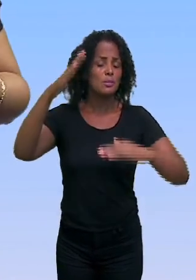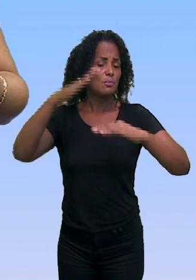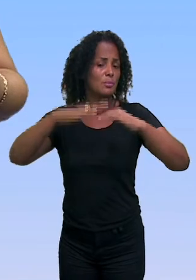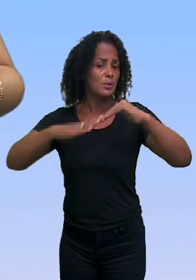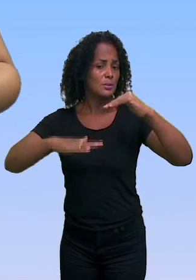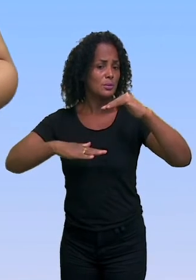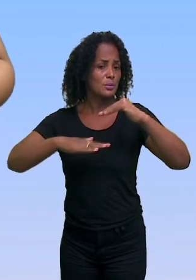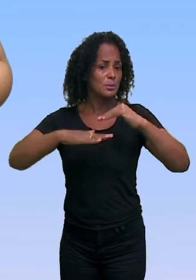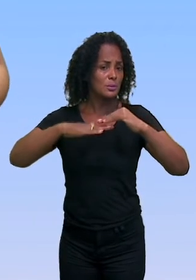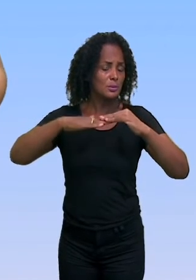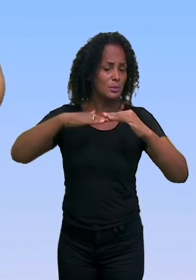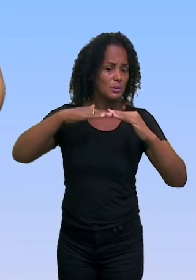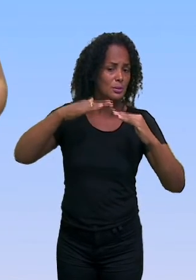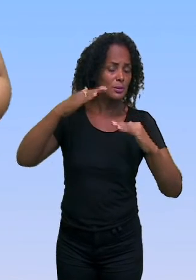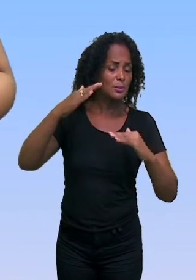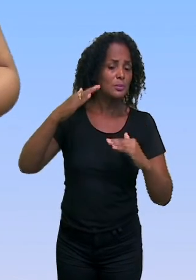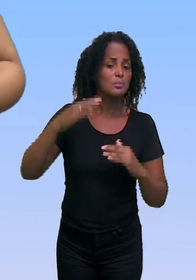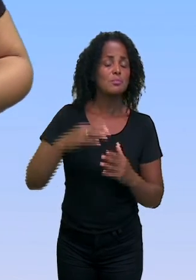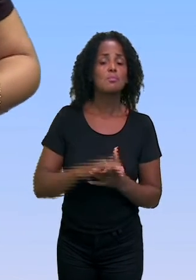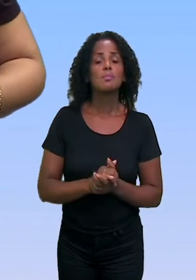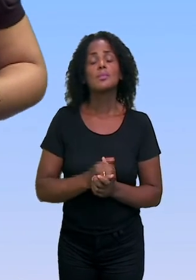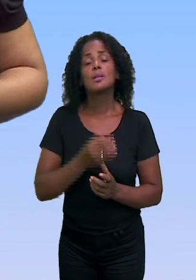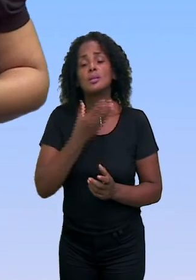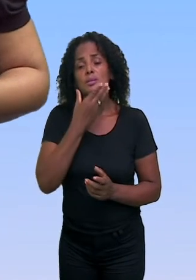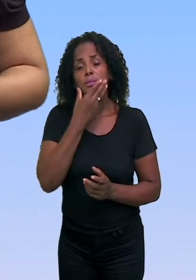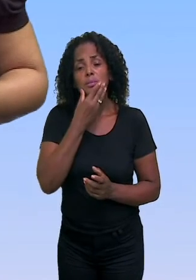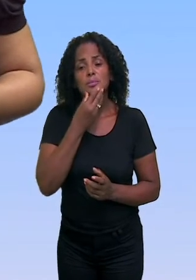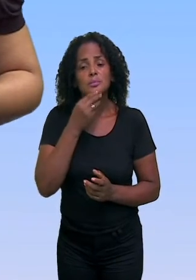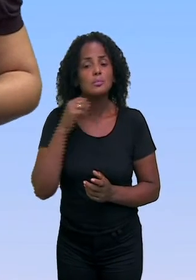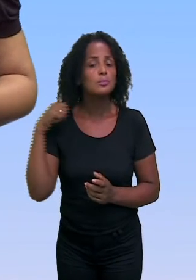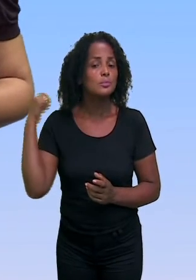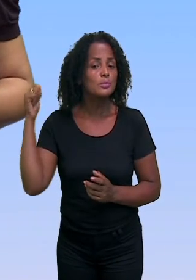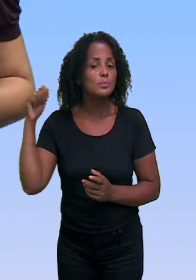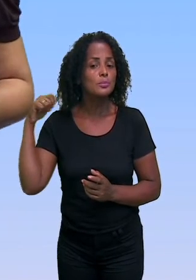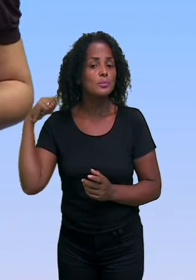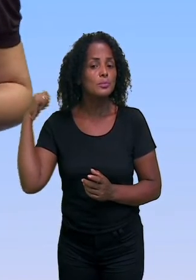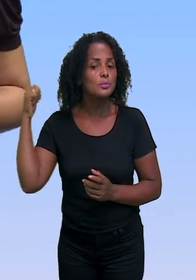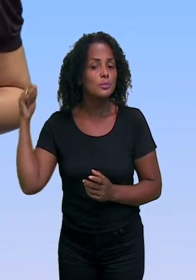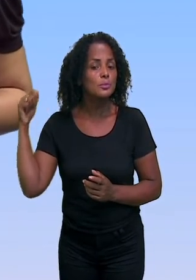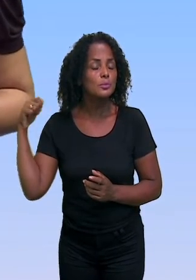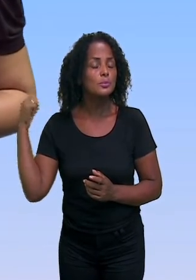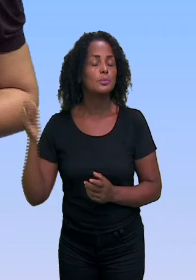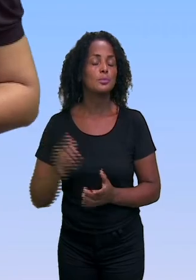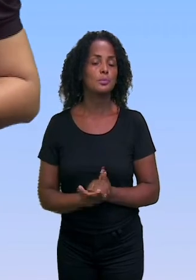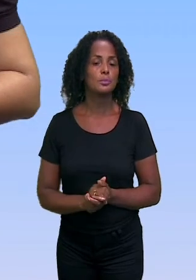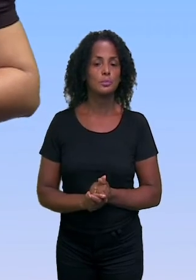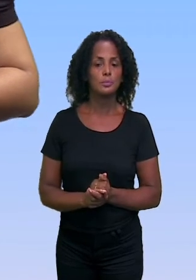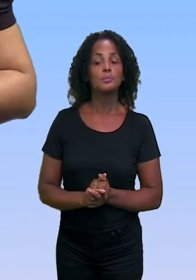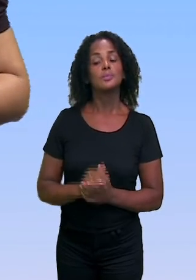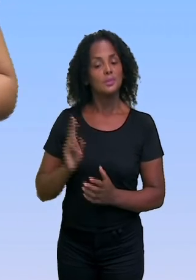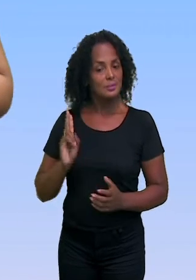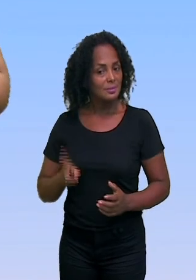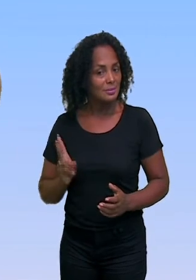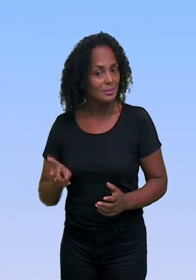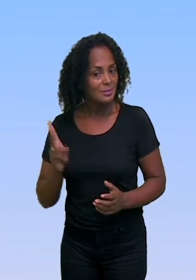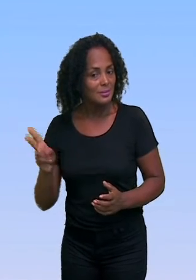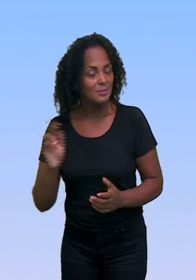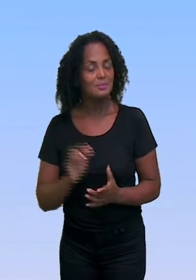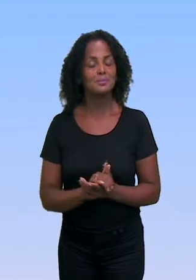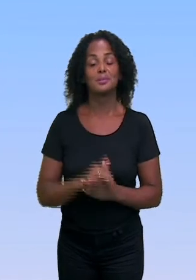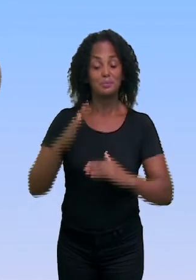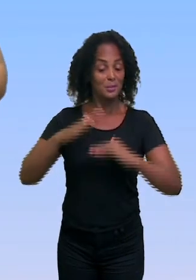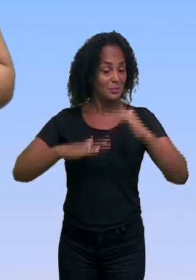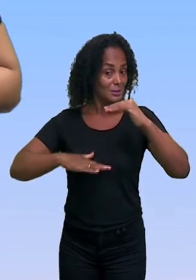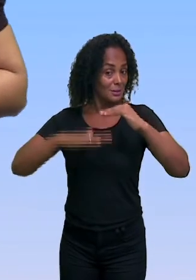ai can be and at for quando eu crescer eu posso ser um ator vamos continuando